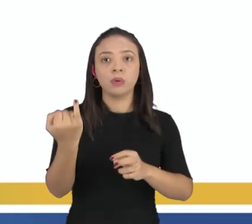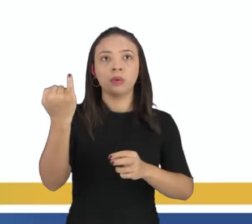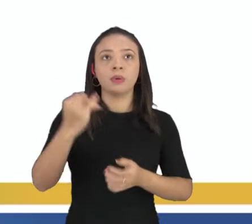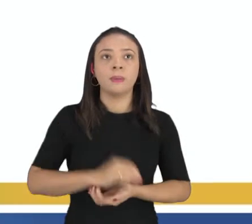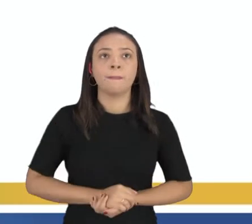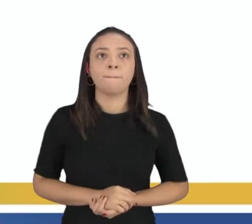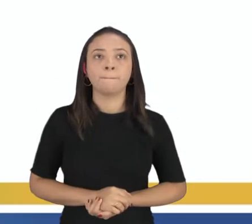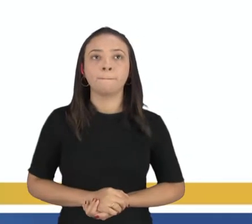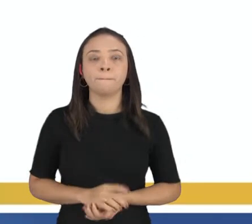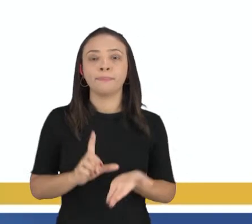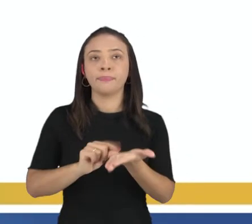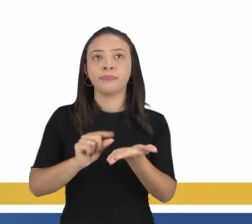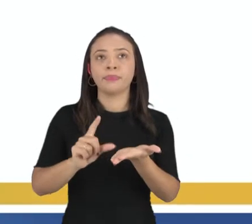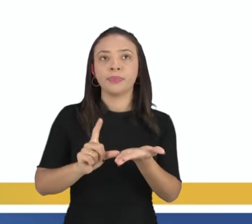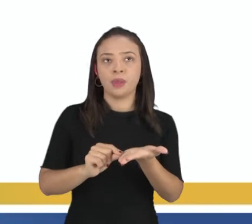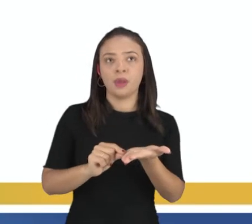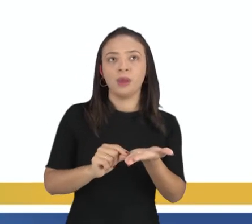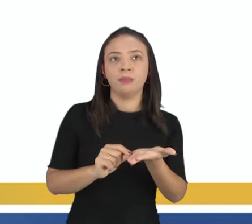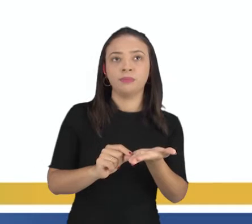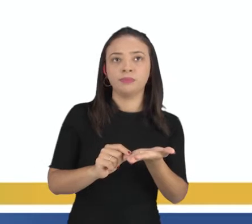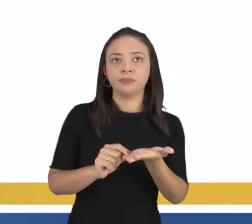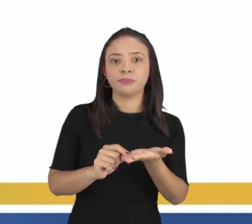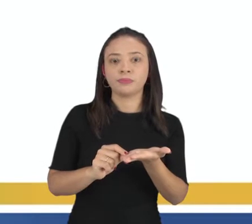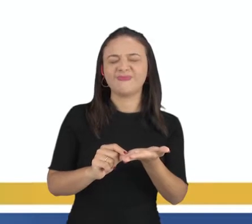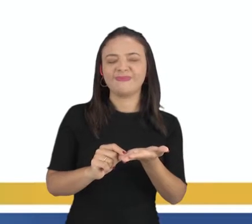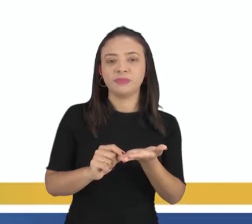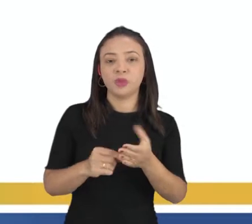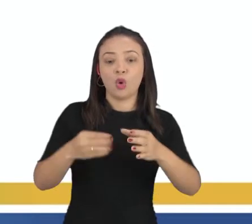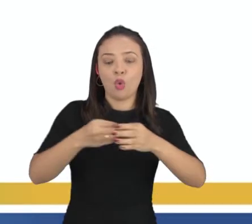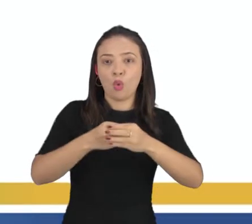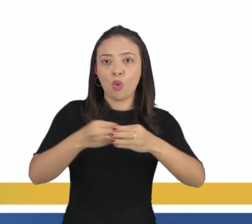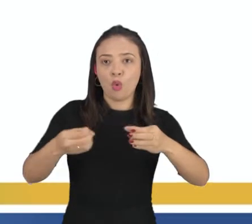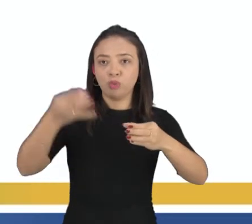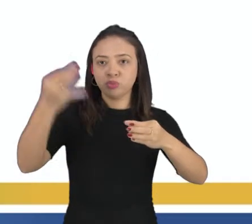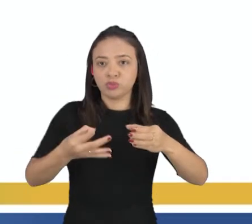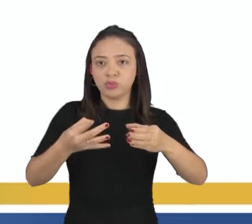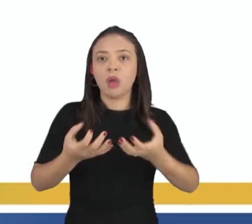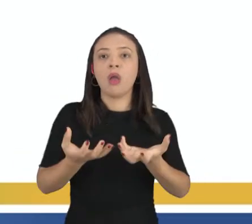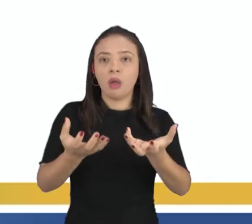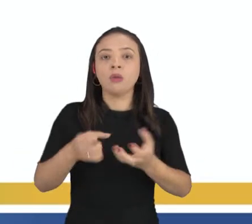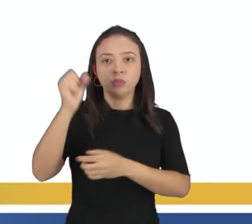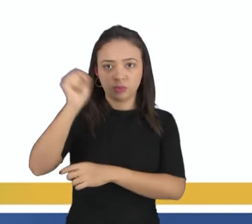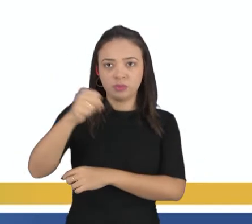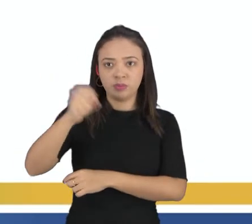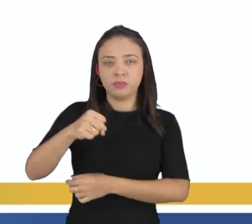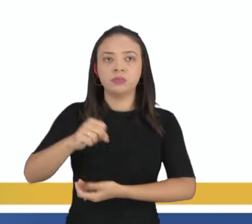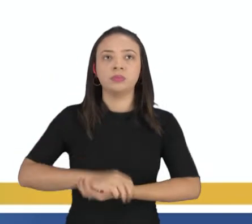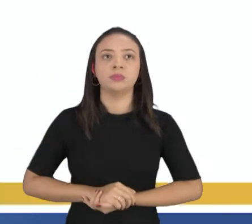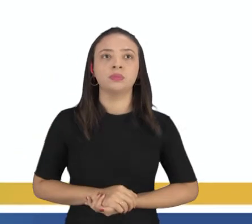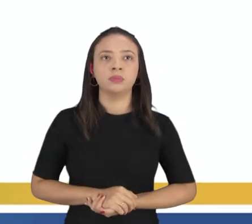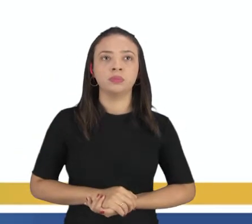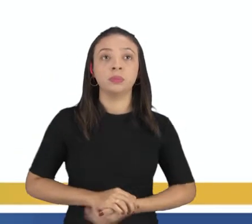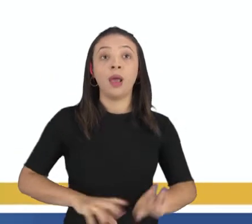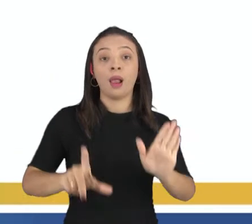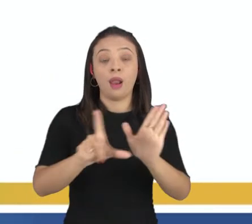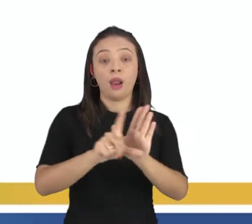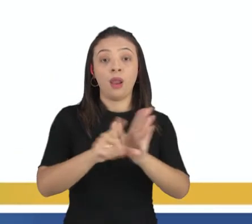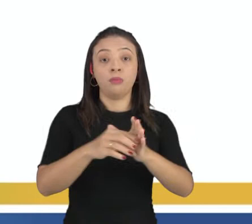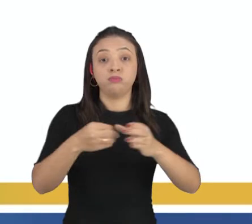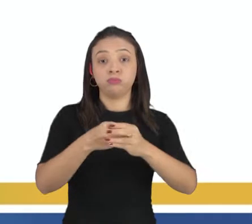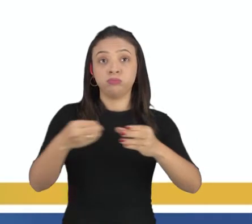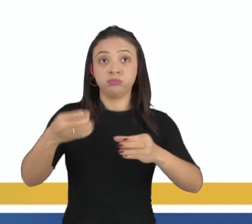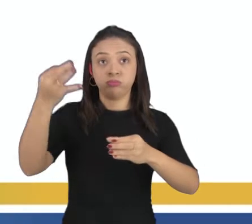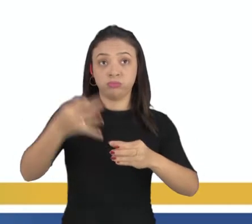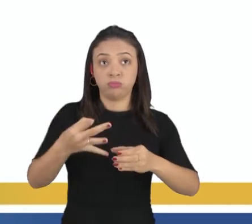lá? Artigo. Para as cotas, eu digo sim. Acompanhe. A Lei de Cotas,